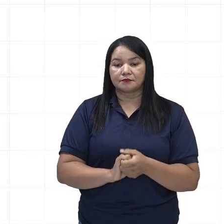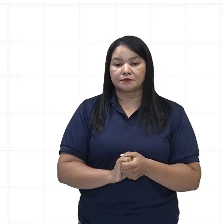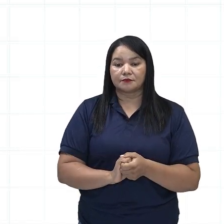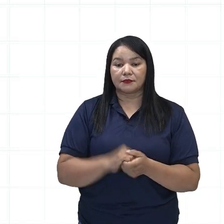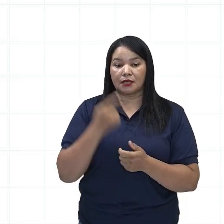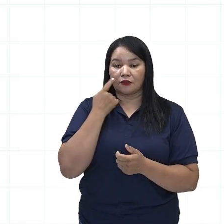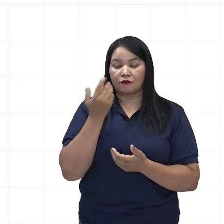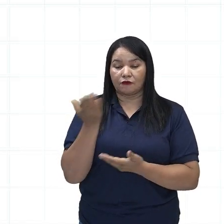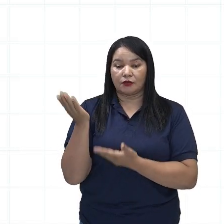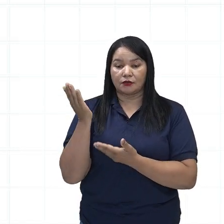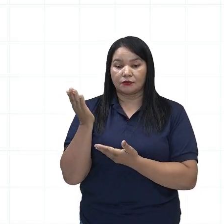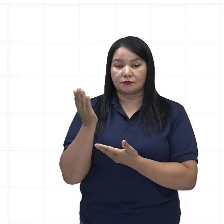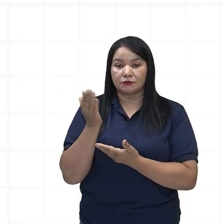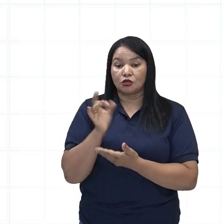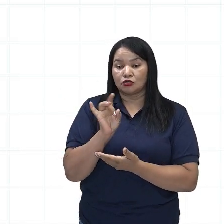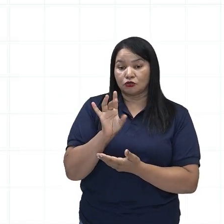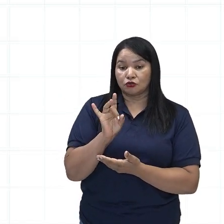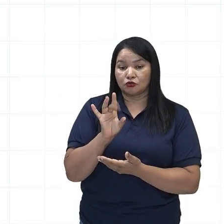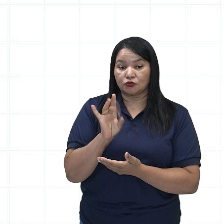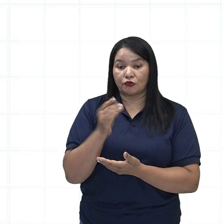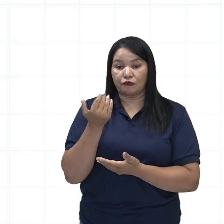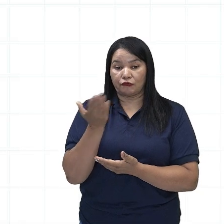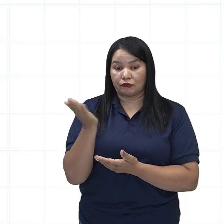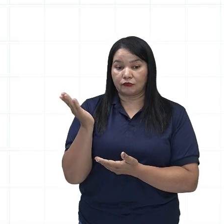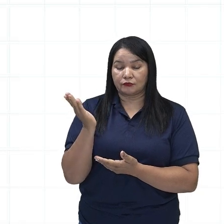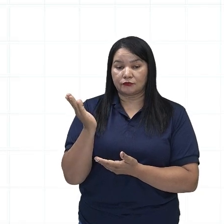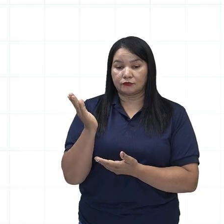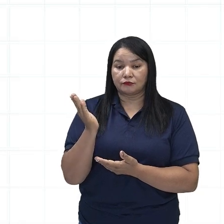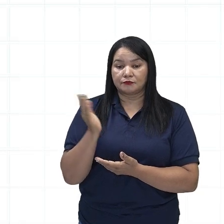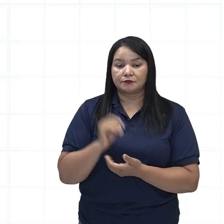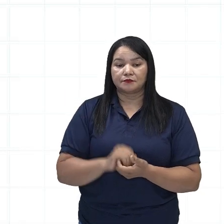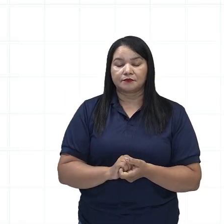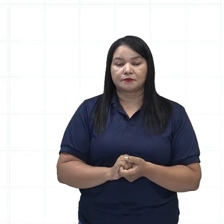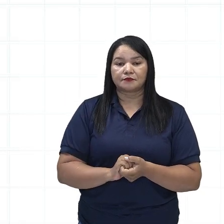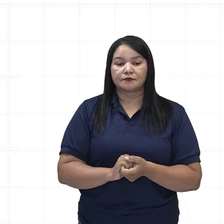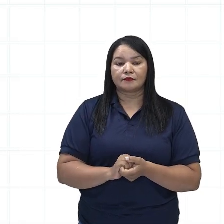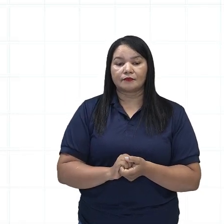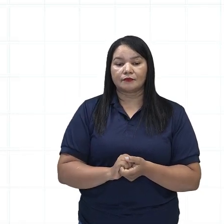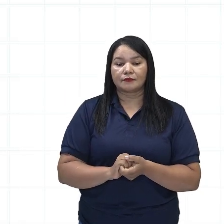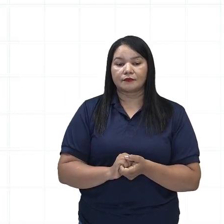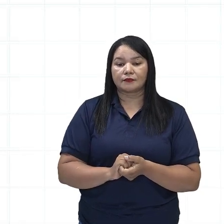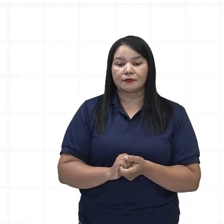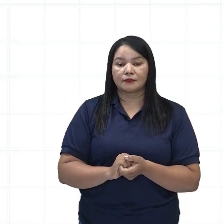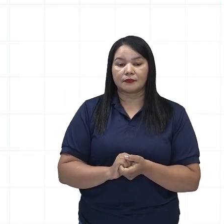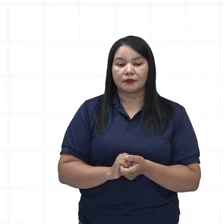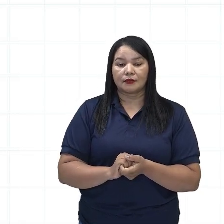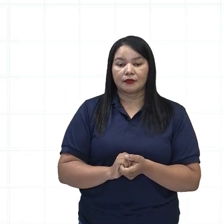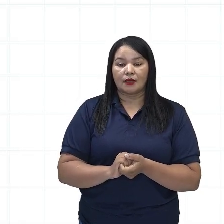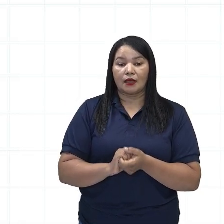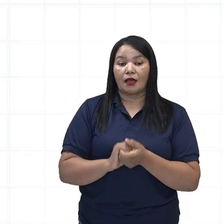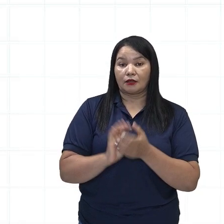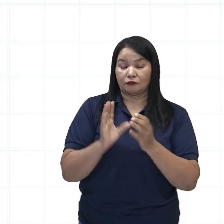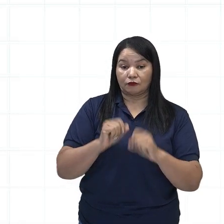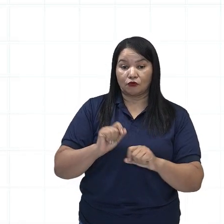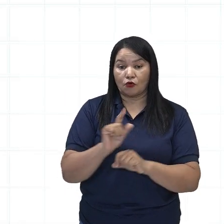irá aparecer somente o município de Guajará. Depois clica fora para poder sumir essa tela.